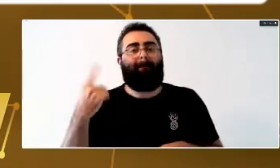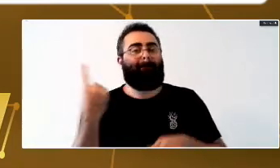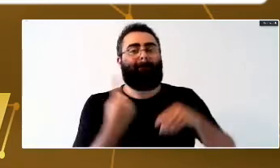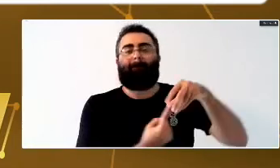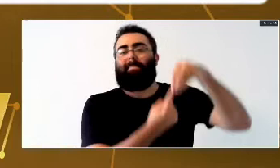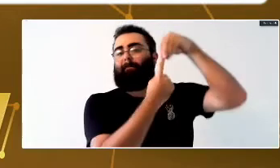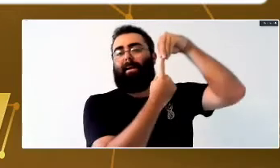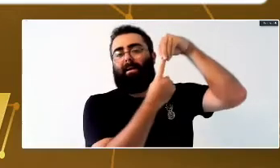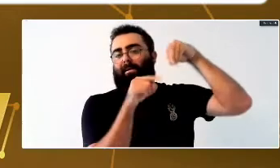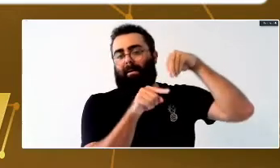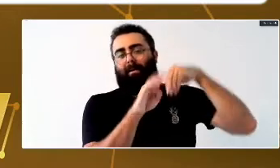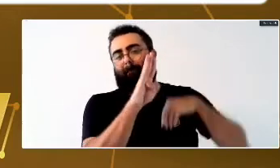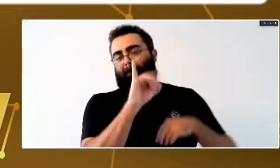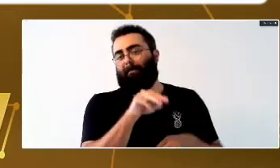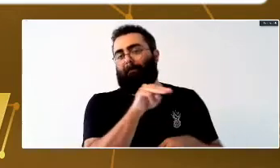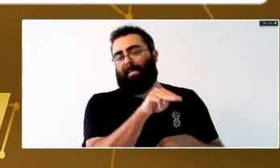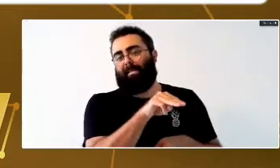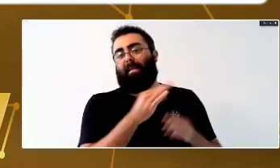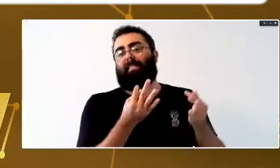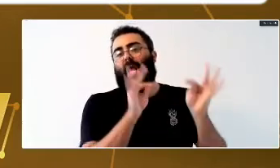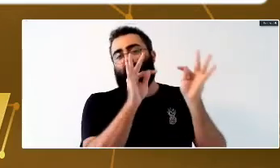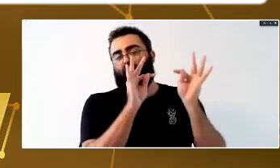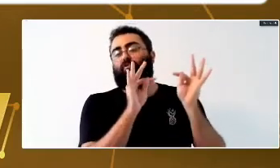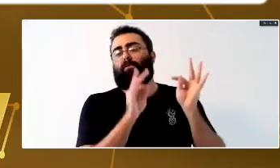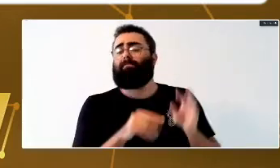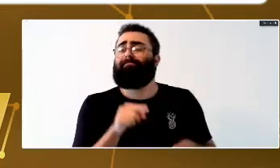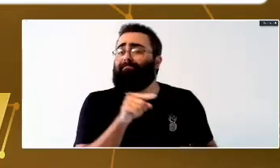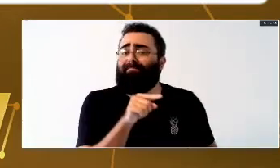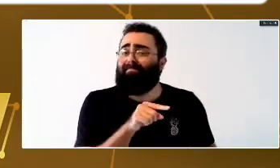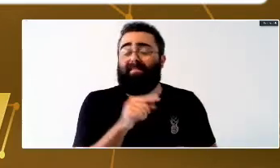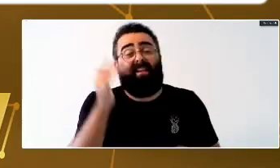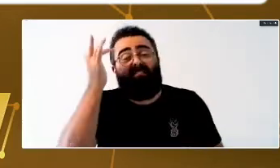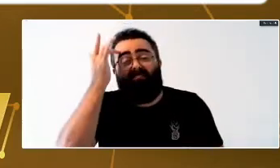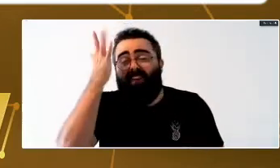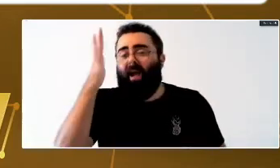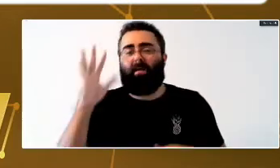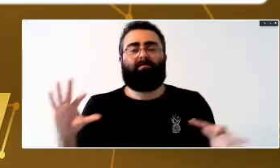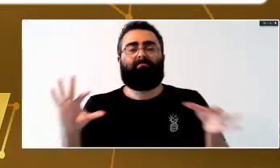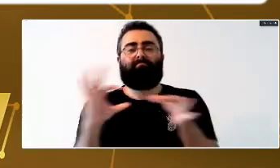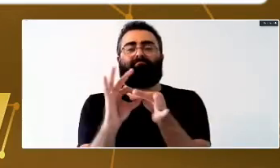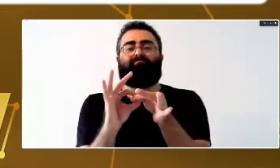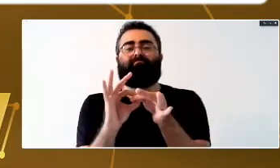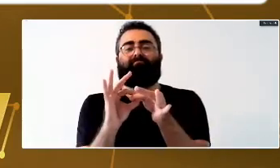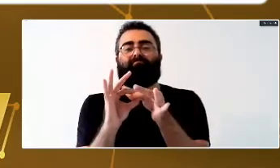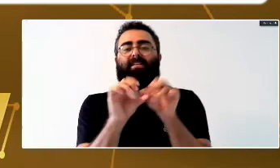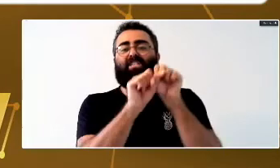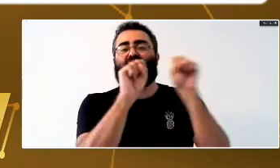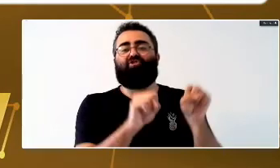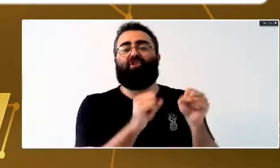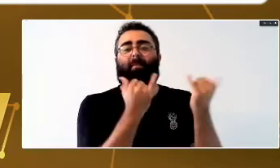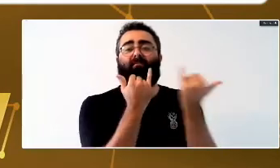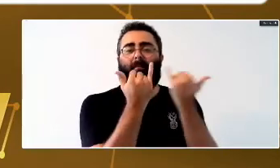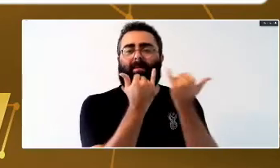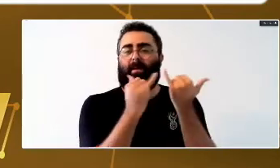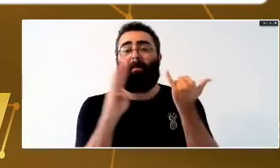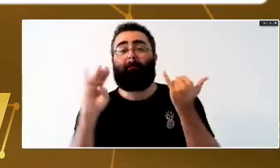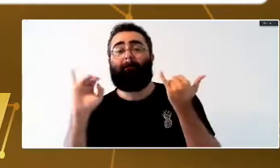dessa tecnologia. E ela é facilmente integrada aos sistemas de informação geográficas também.